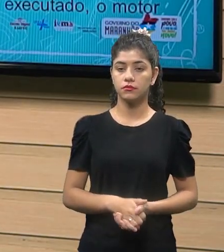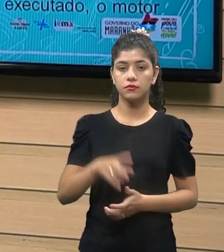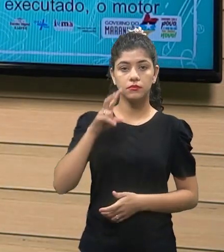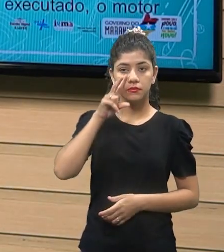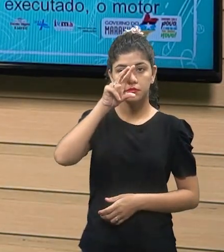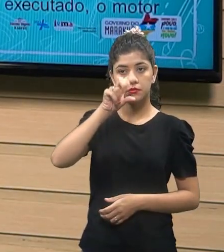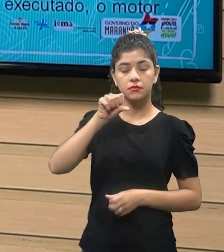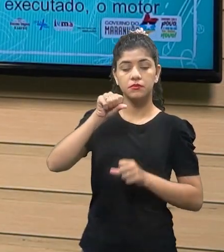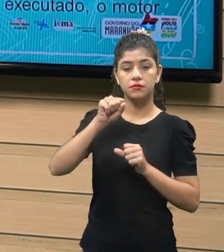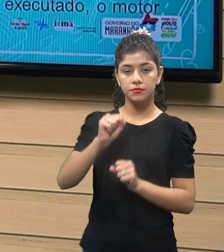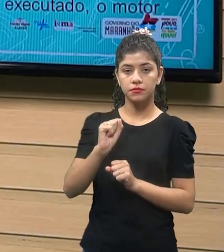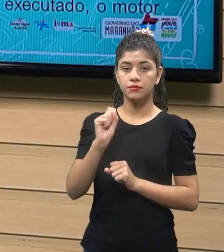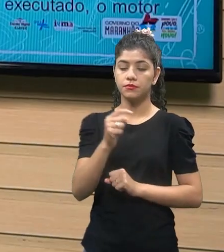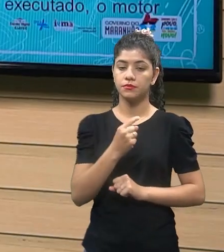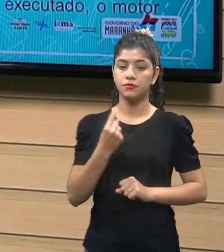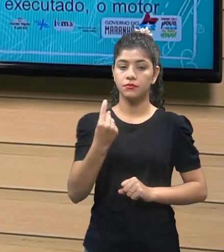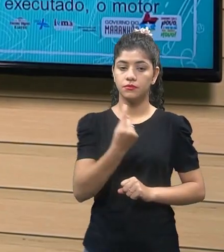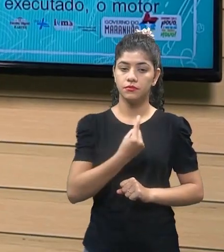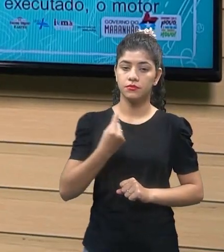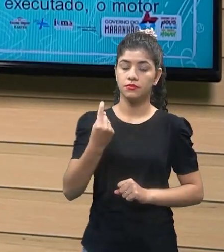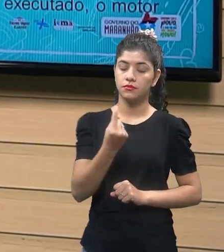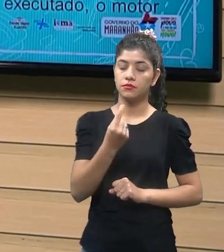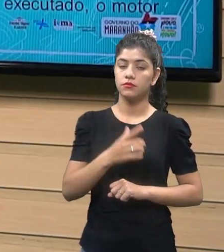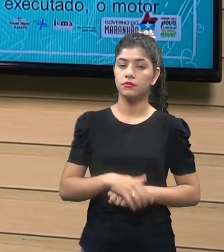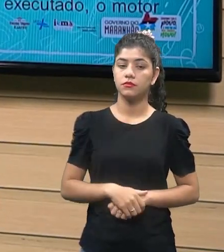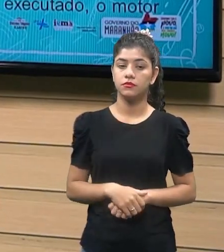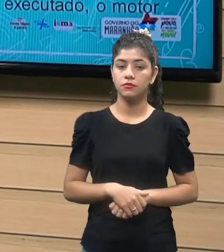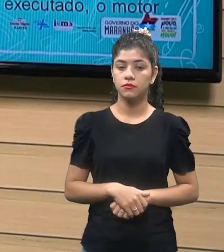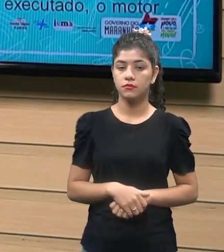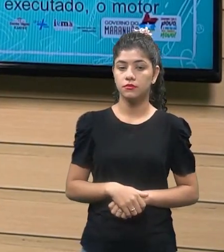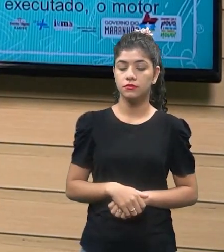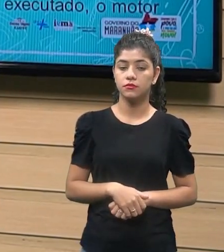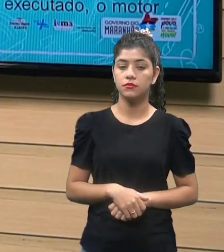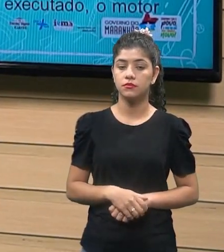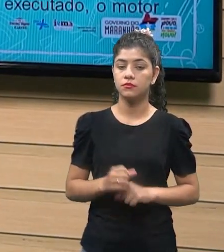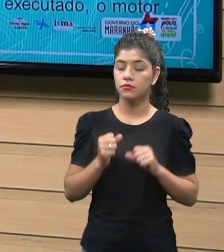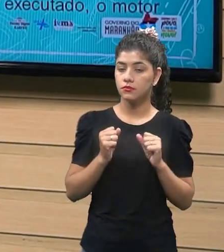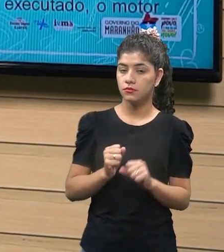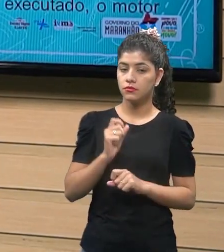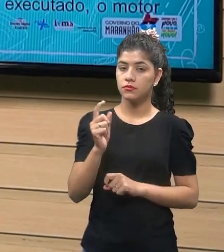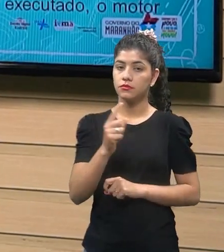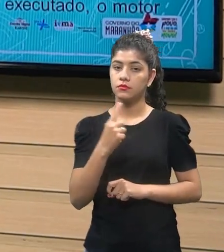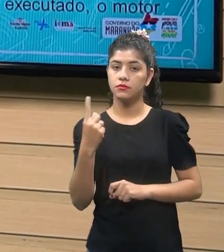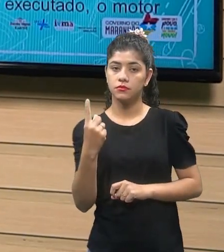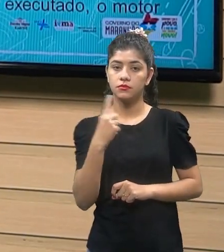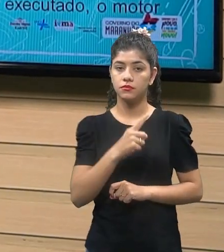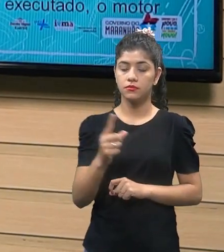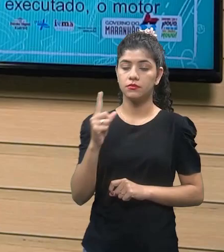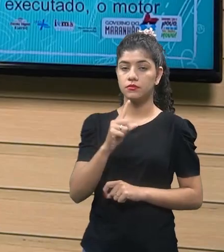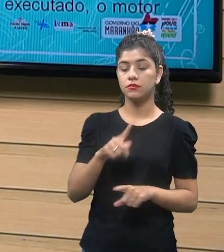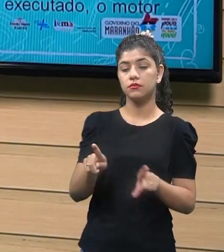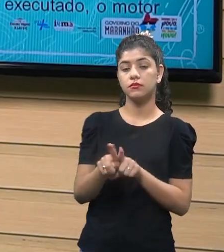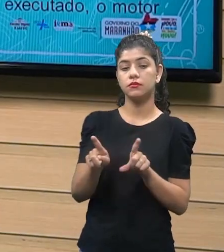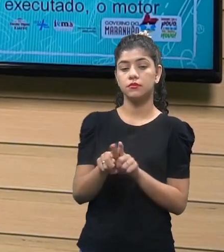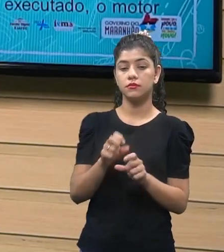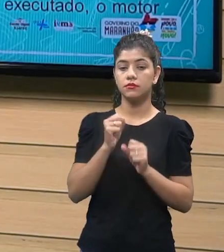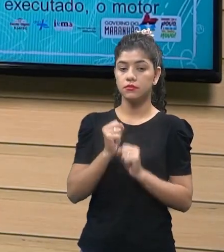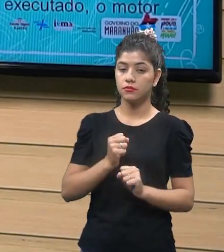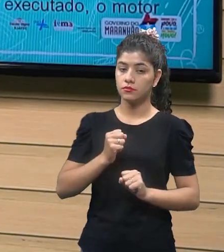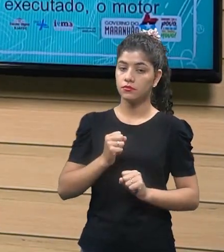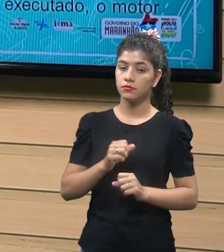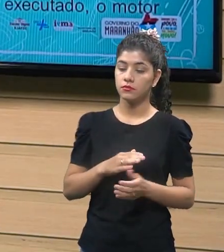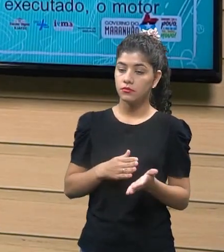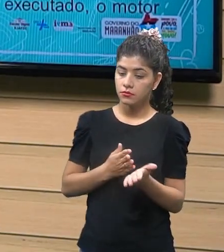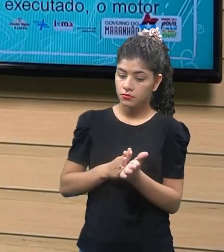força de giro dele seja na horizontal, pode ser apenas girar para um lado, girar para o outro, mas também pode possibilitar